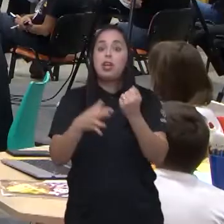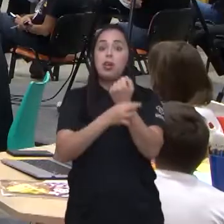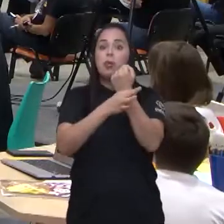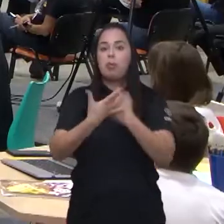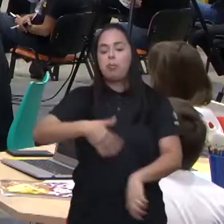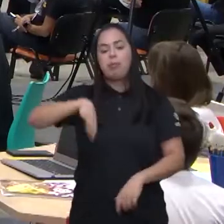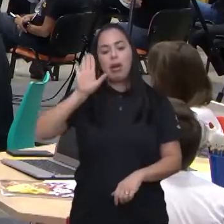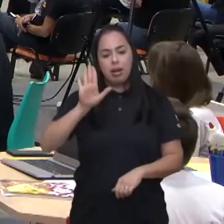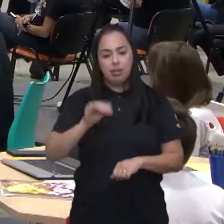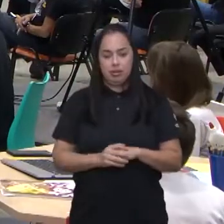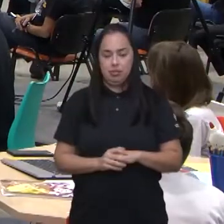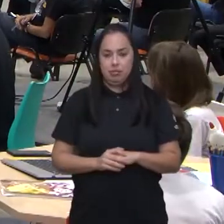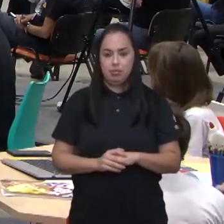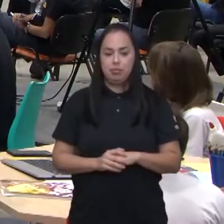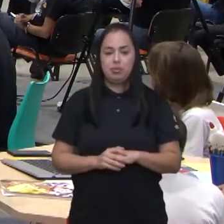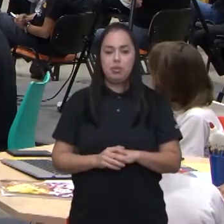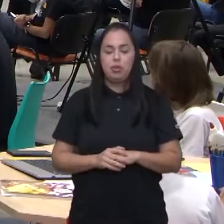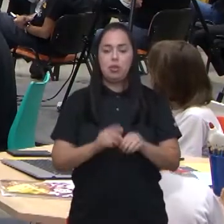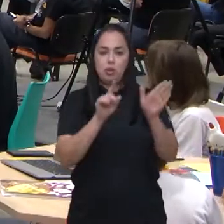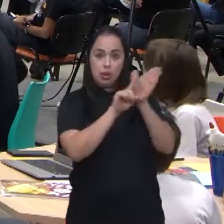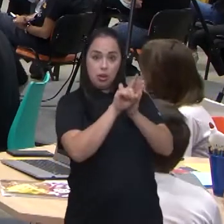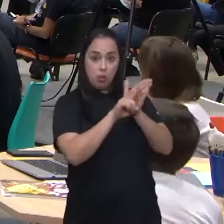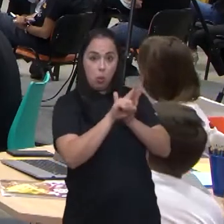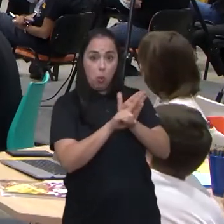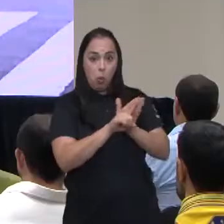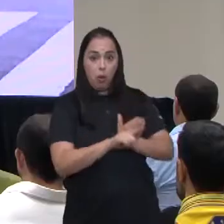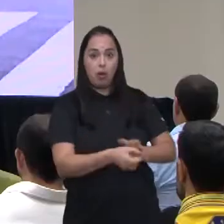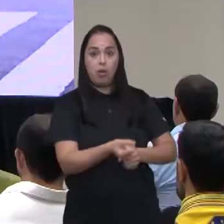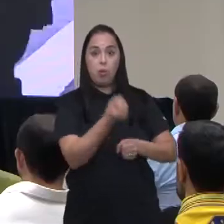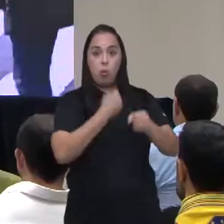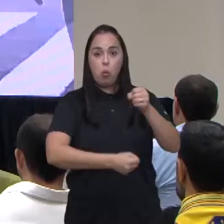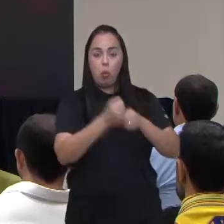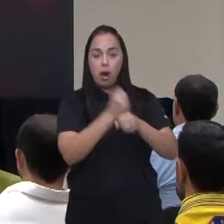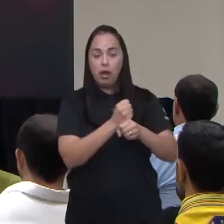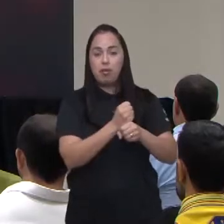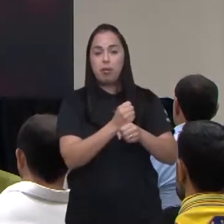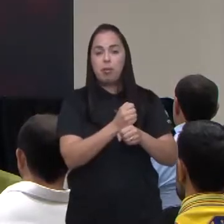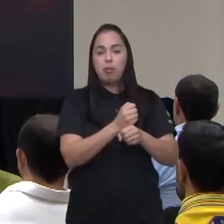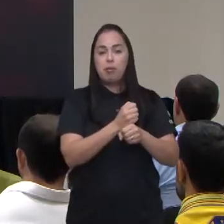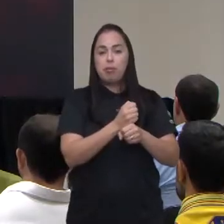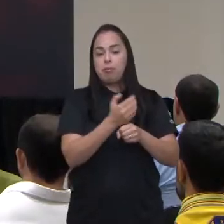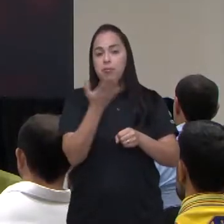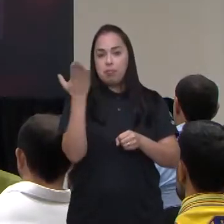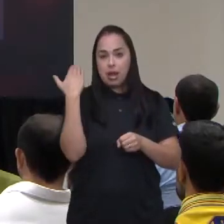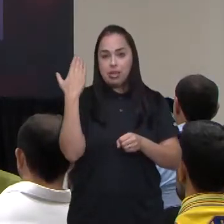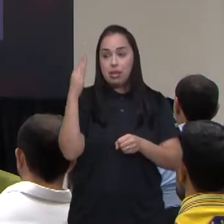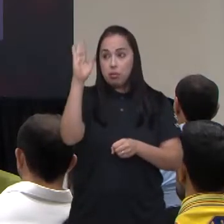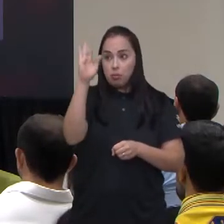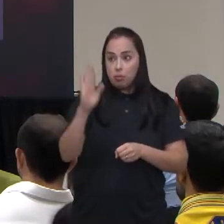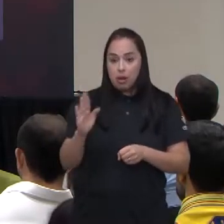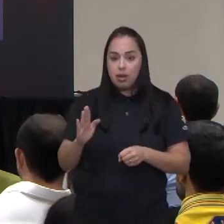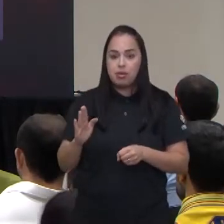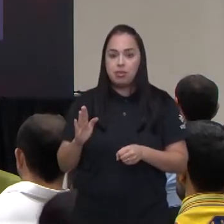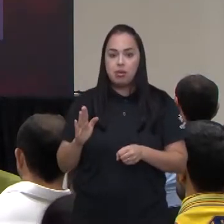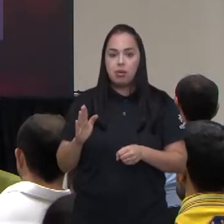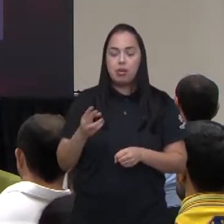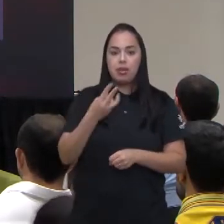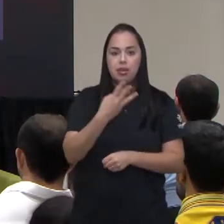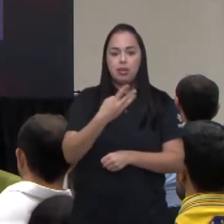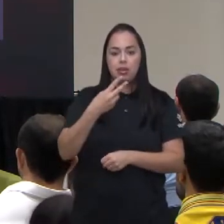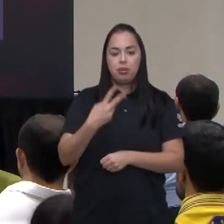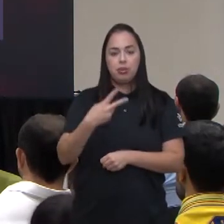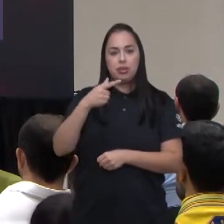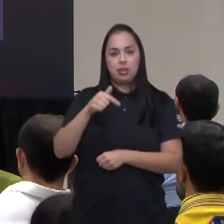com menos vítimas segundo dados do datasus no ano passado o Brasil perdeu mais de 32